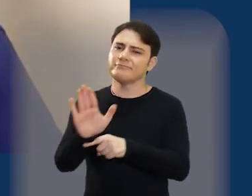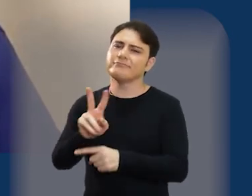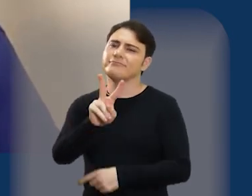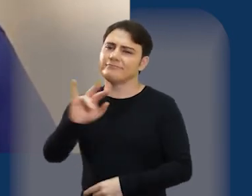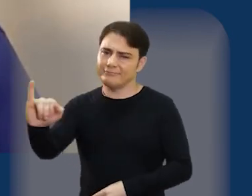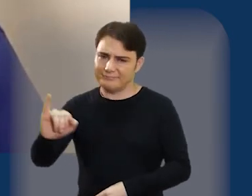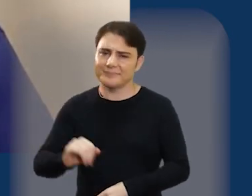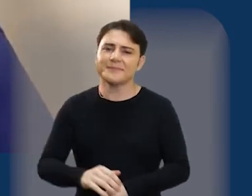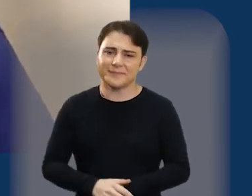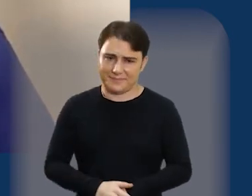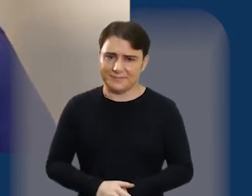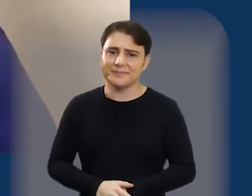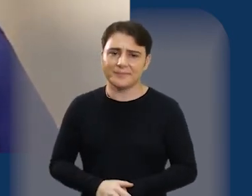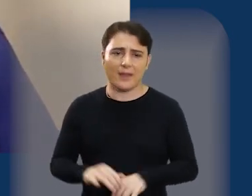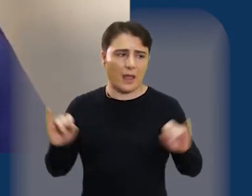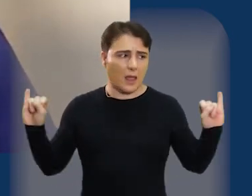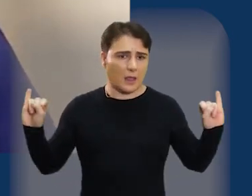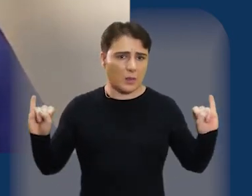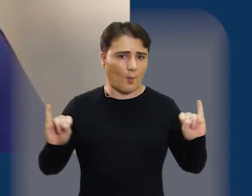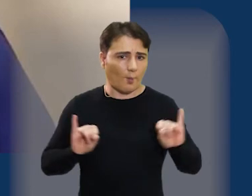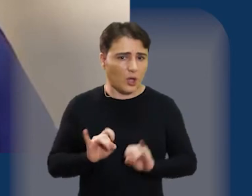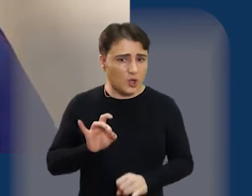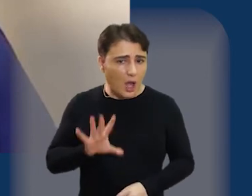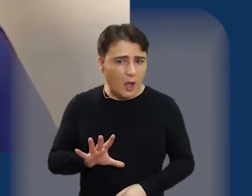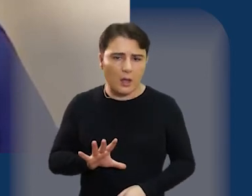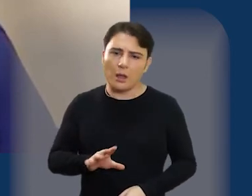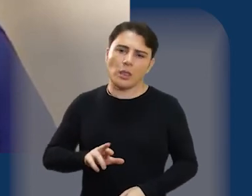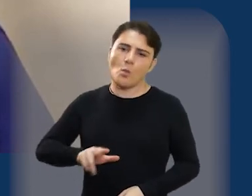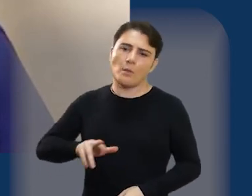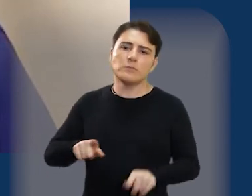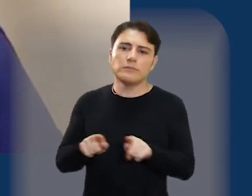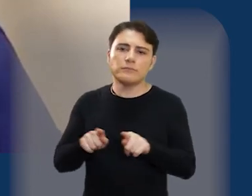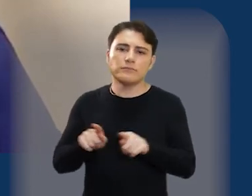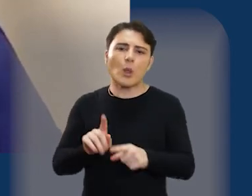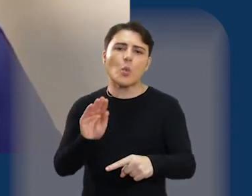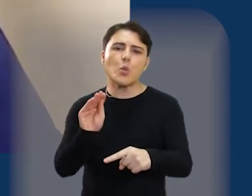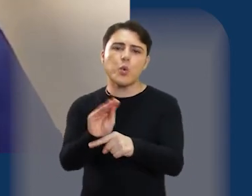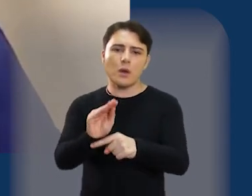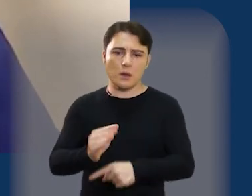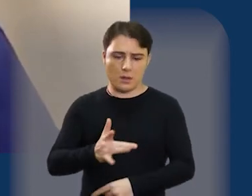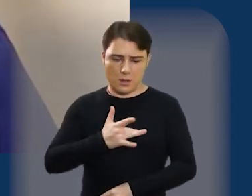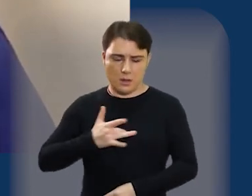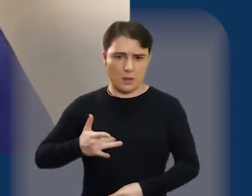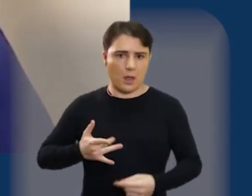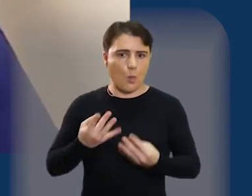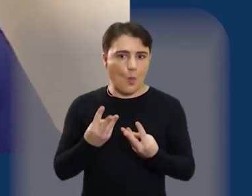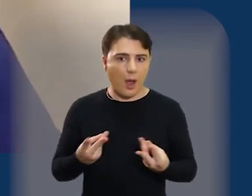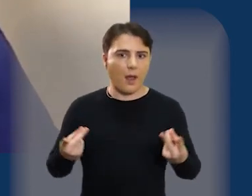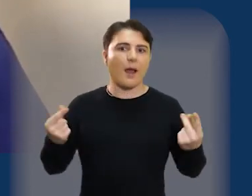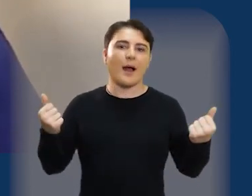vai ser muito importante não só para o seu emagrecimento, mas também para te garantir saúde e